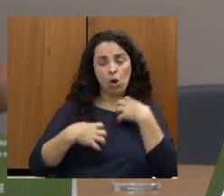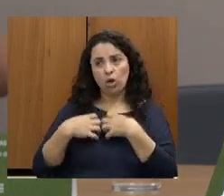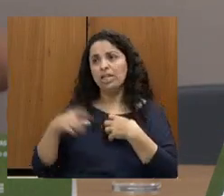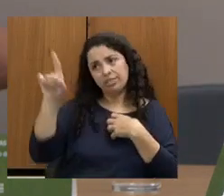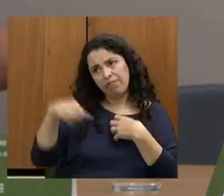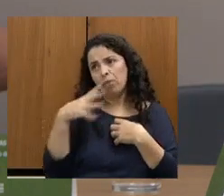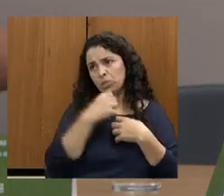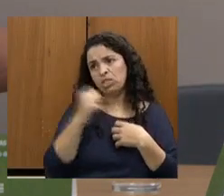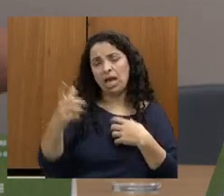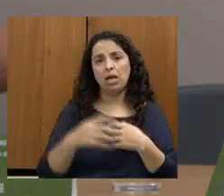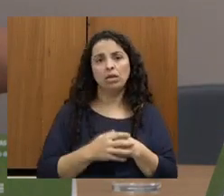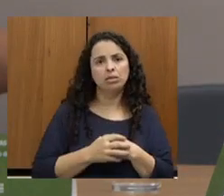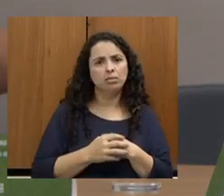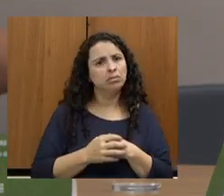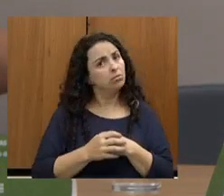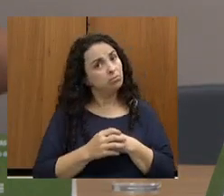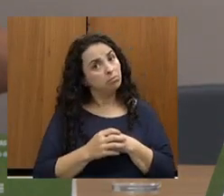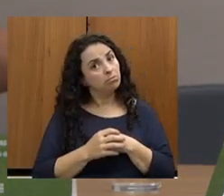Voltando para o episódio,